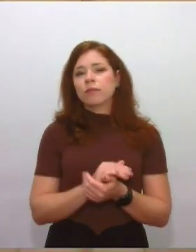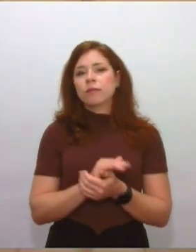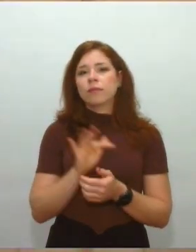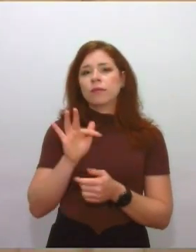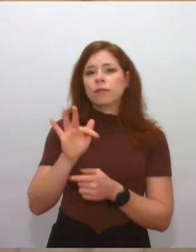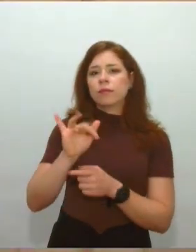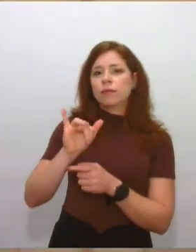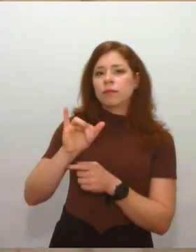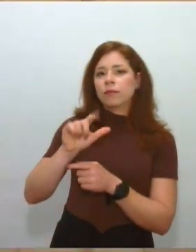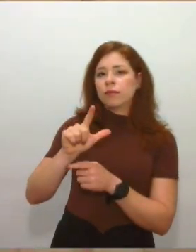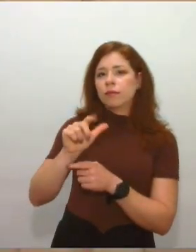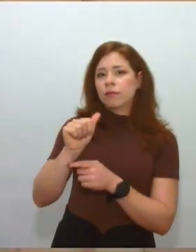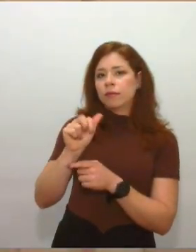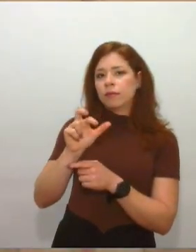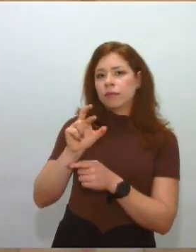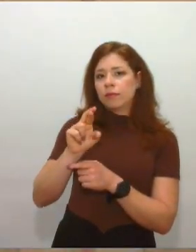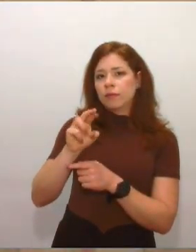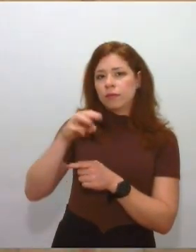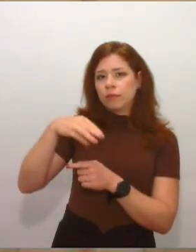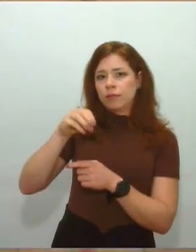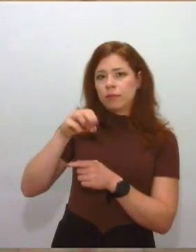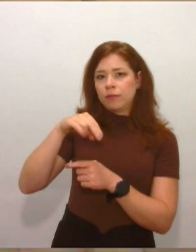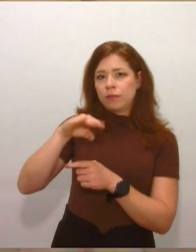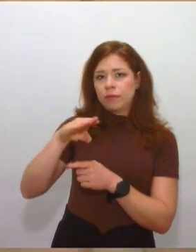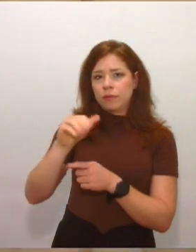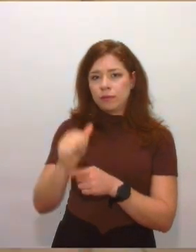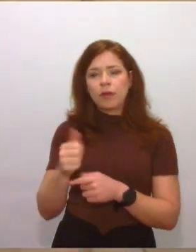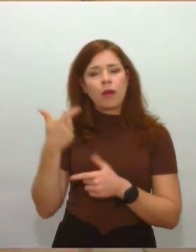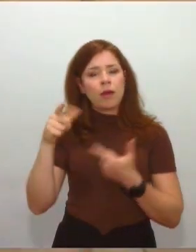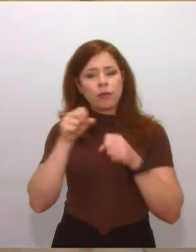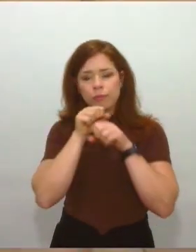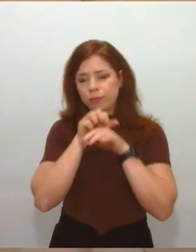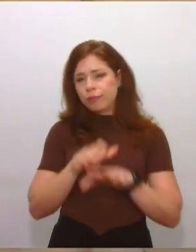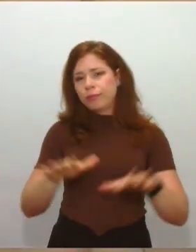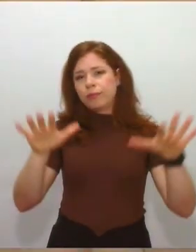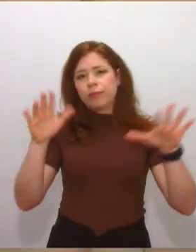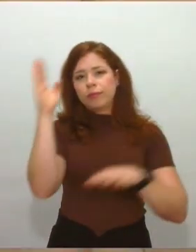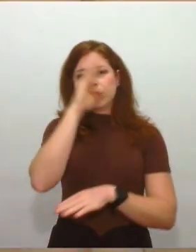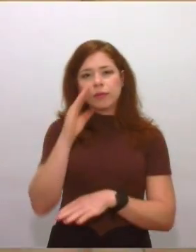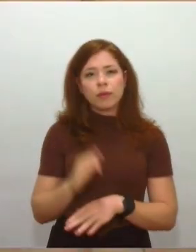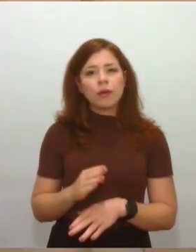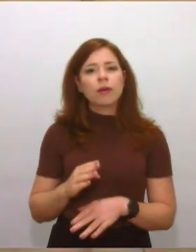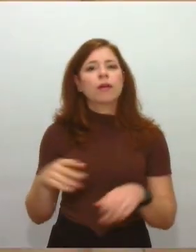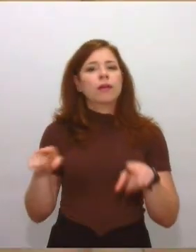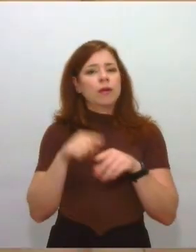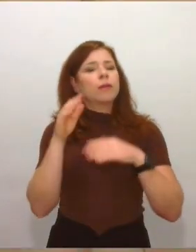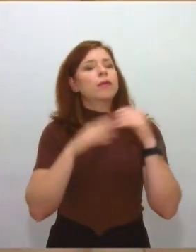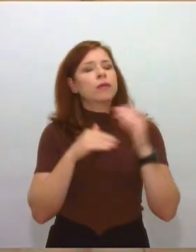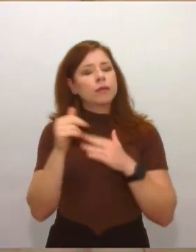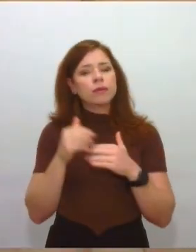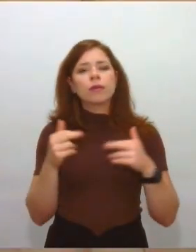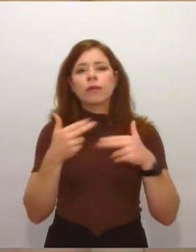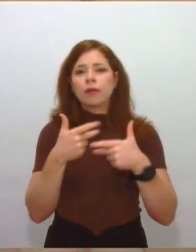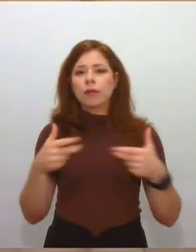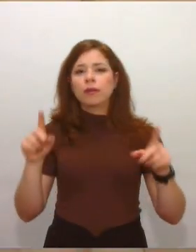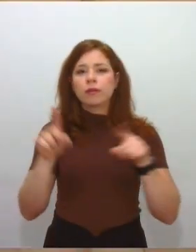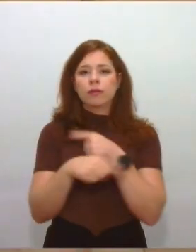outros estão espalhados aí pelo Brasil, tocando em orquestras, tocando em bandas nacionais.